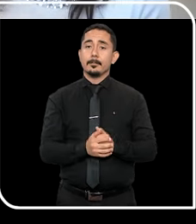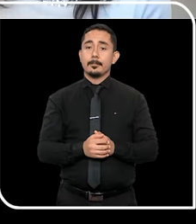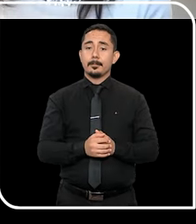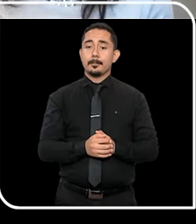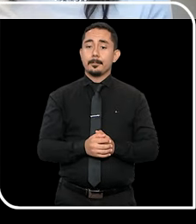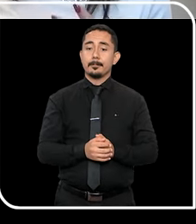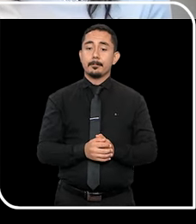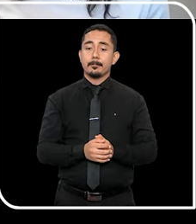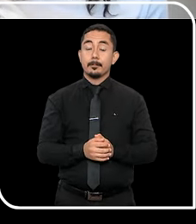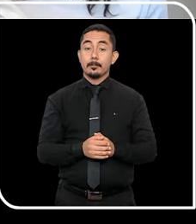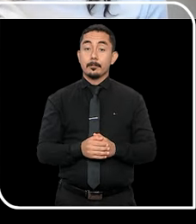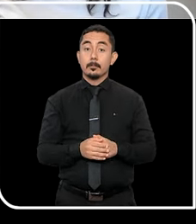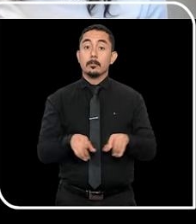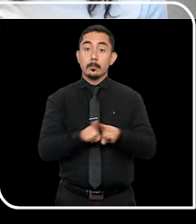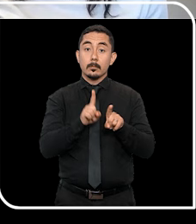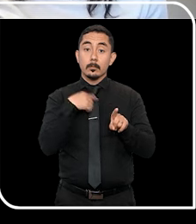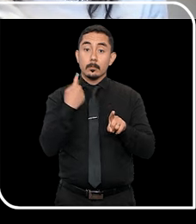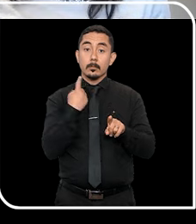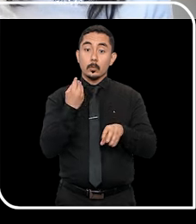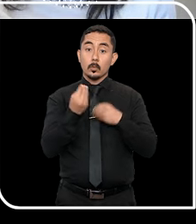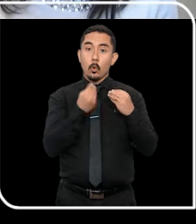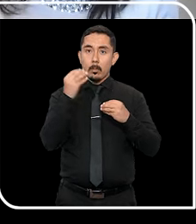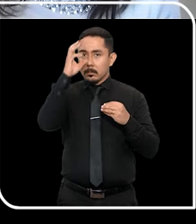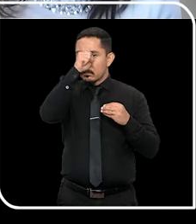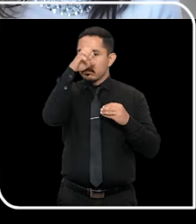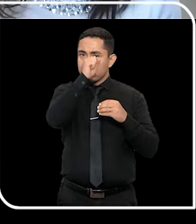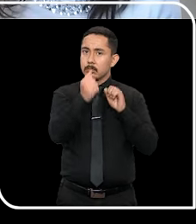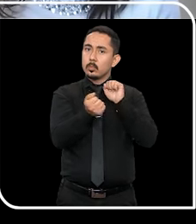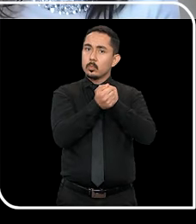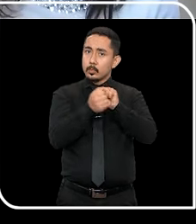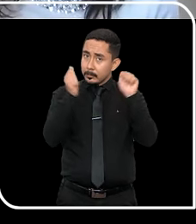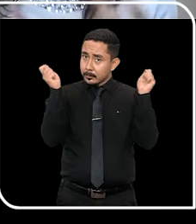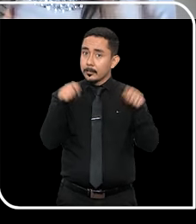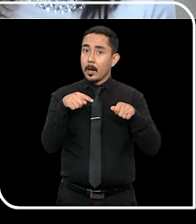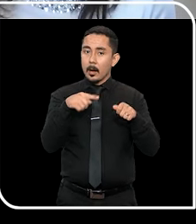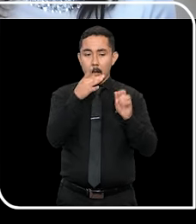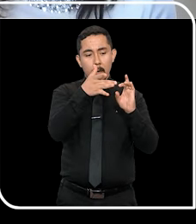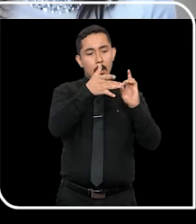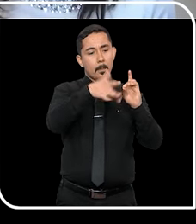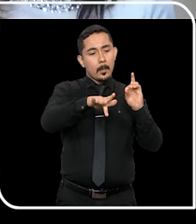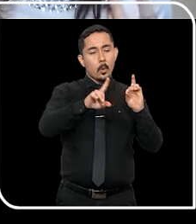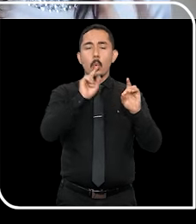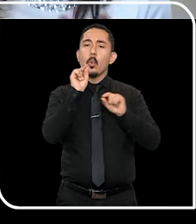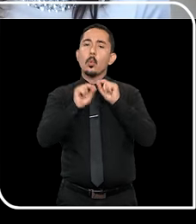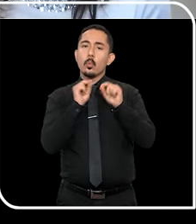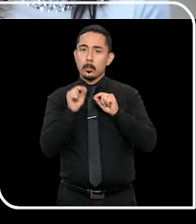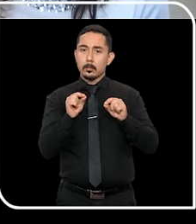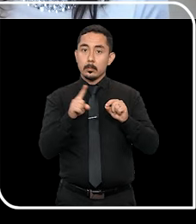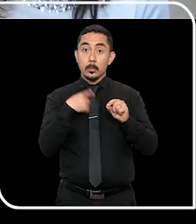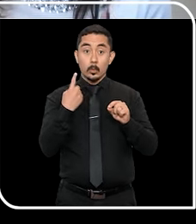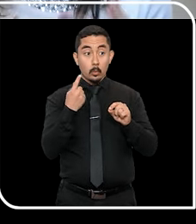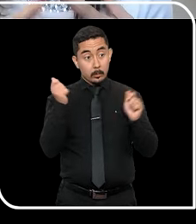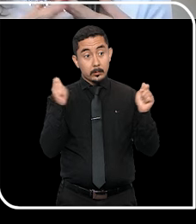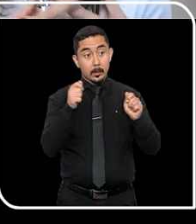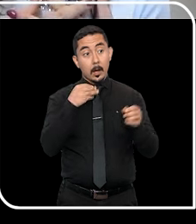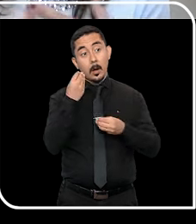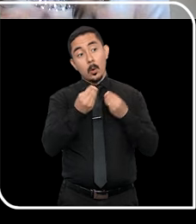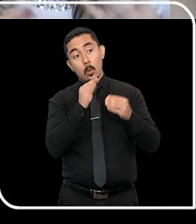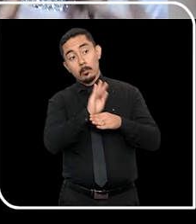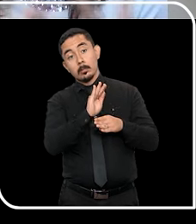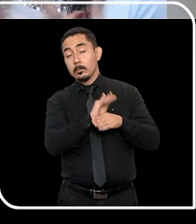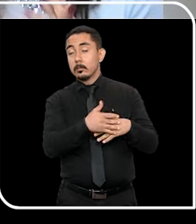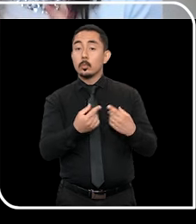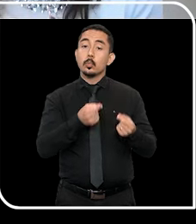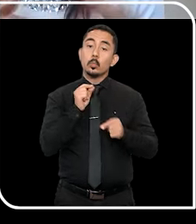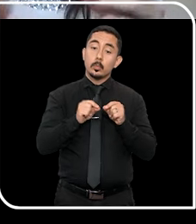né e a gente tá aqui querendo aprender junto sobre o que é o capacitismo O que que a gente pode fazer eu vou